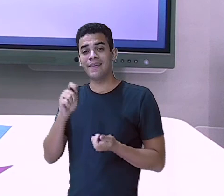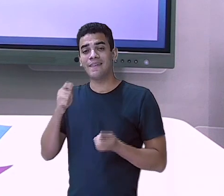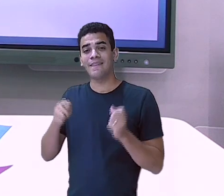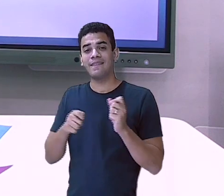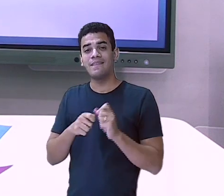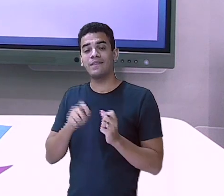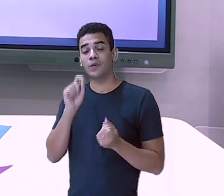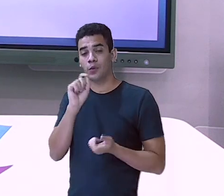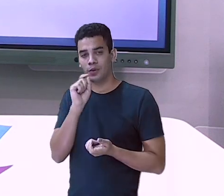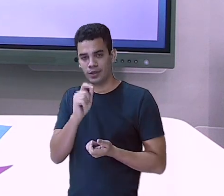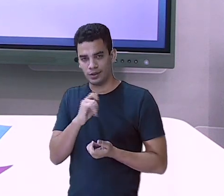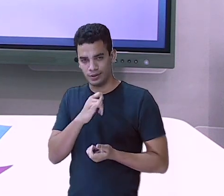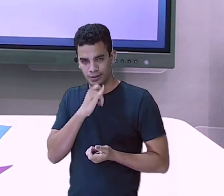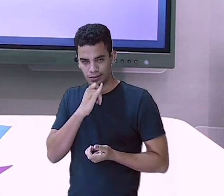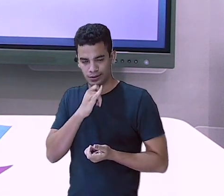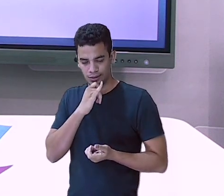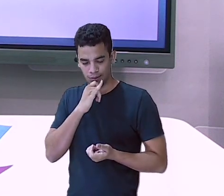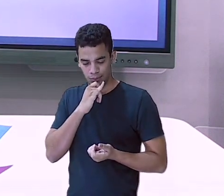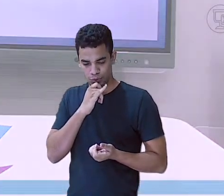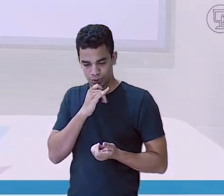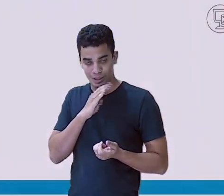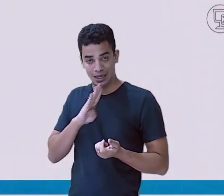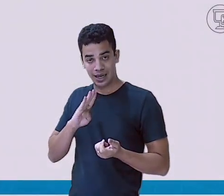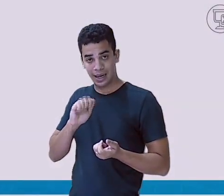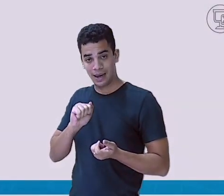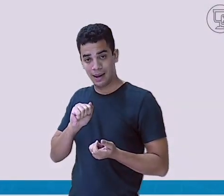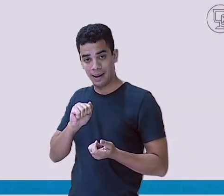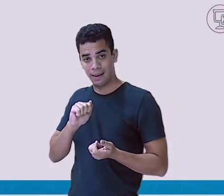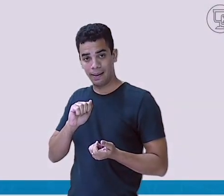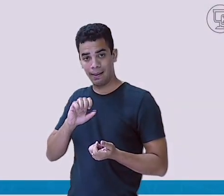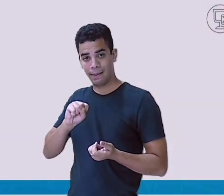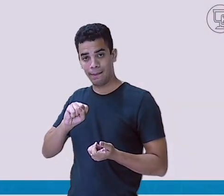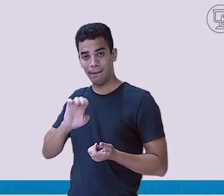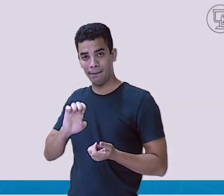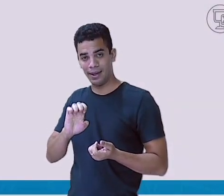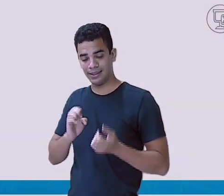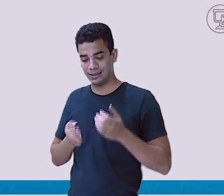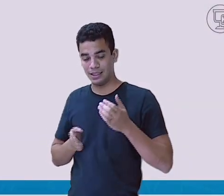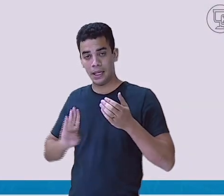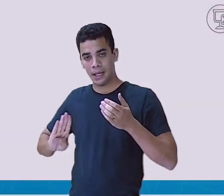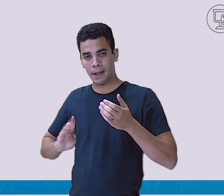ó, vai ser x vezes x, a área da figura azul.